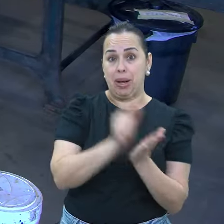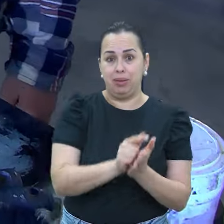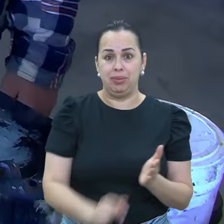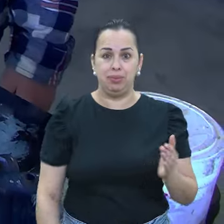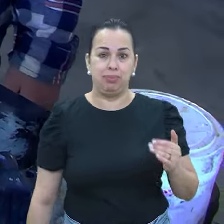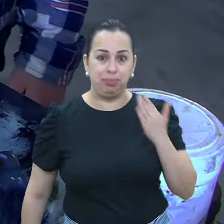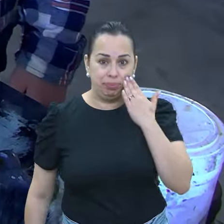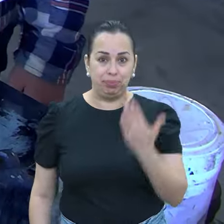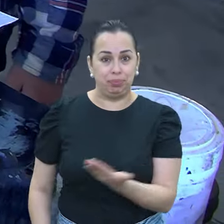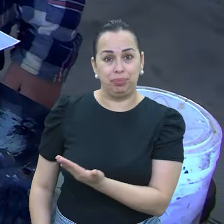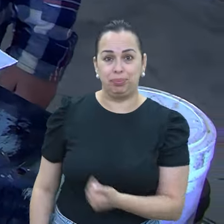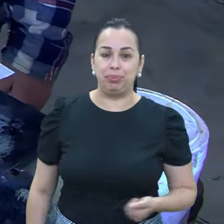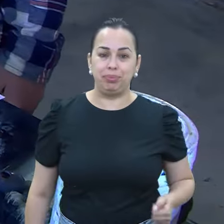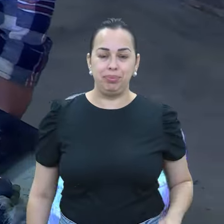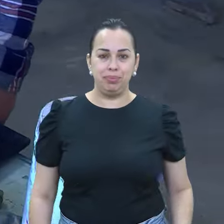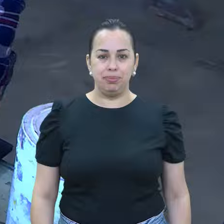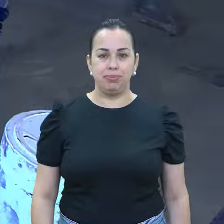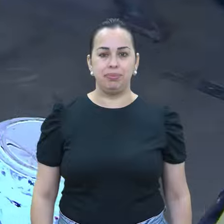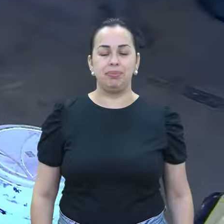papel.